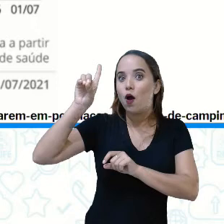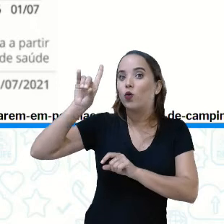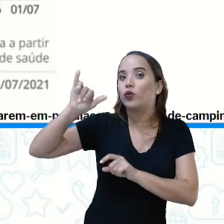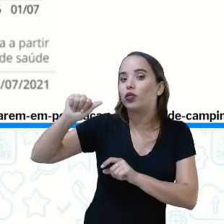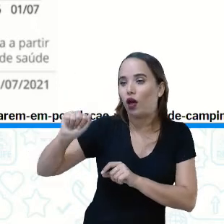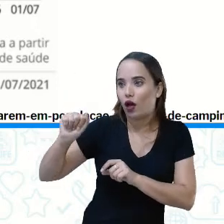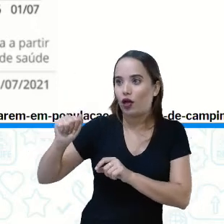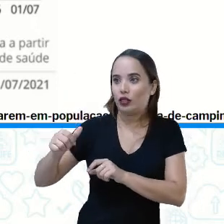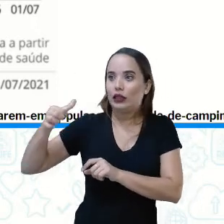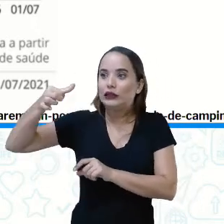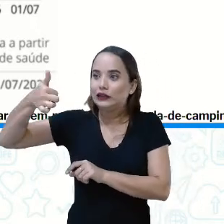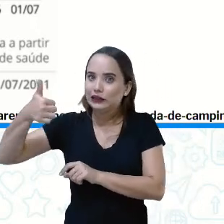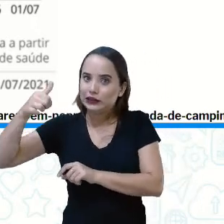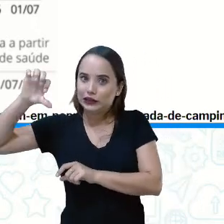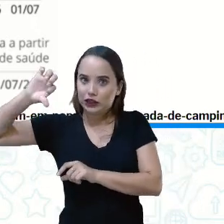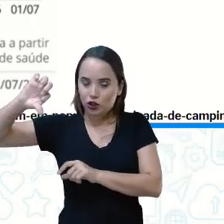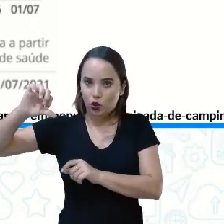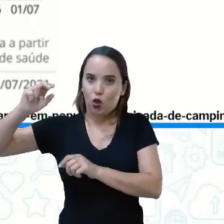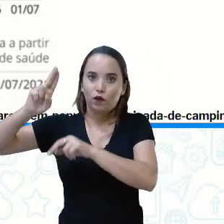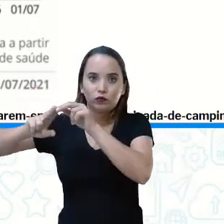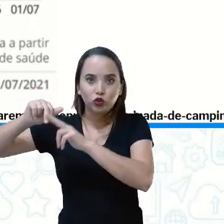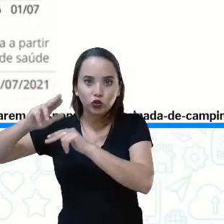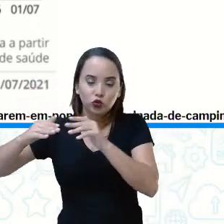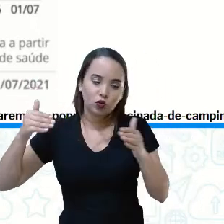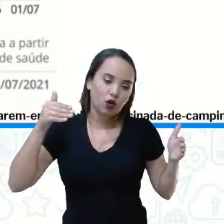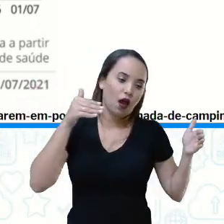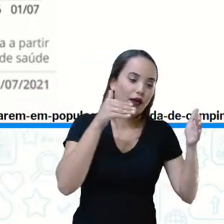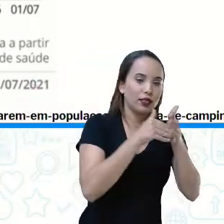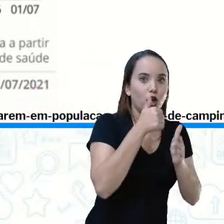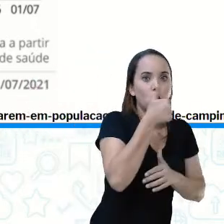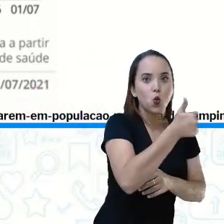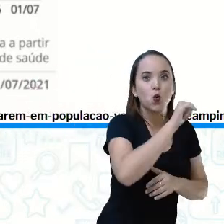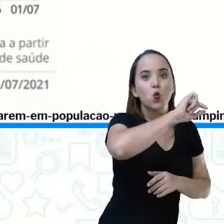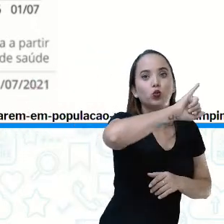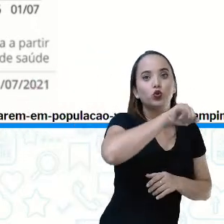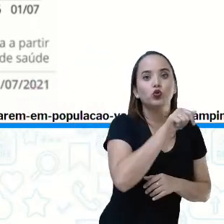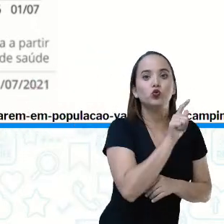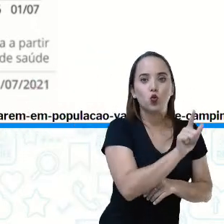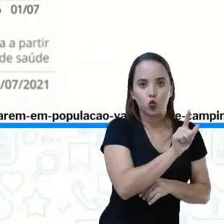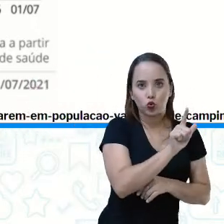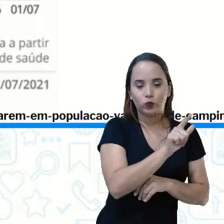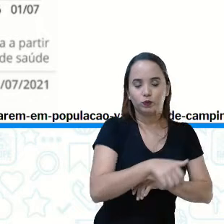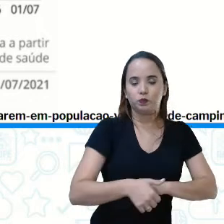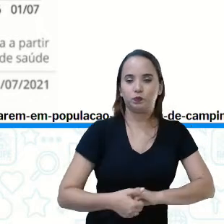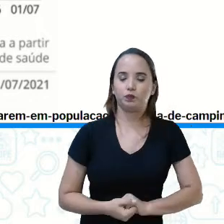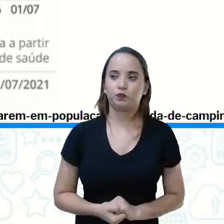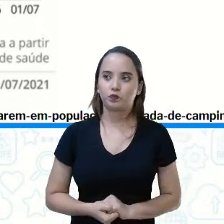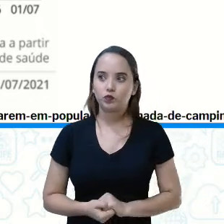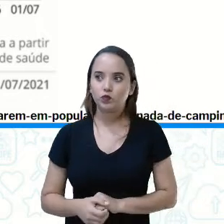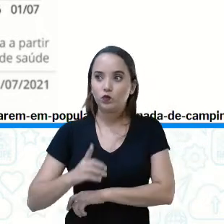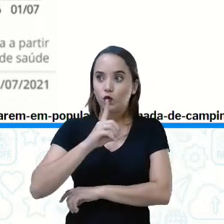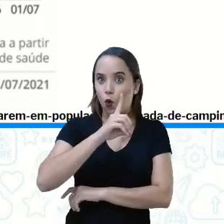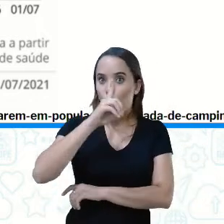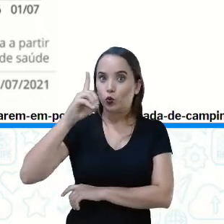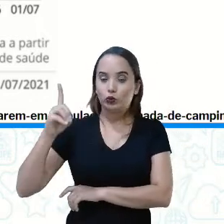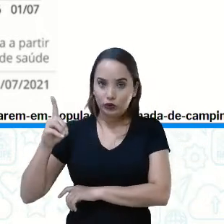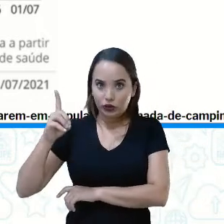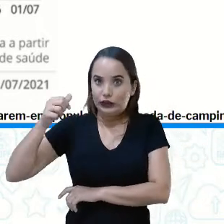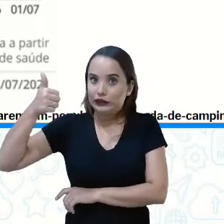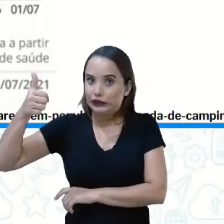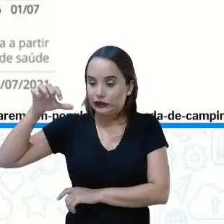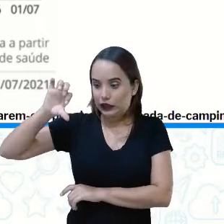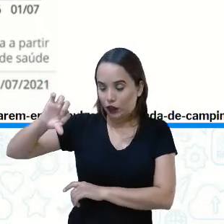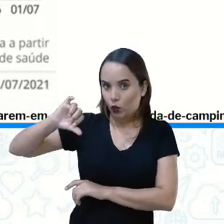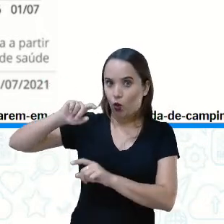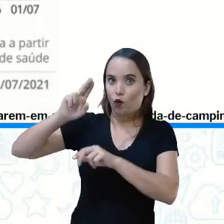Então vocês acompanham aí, ó, 19 de junho e vai até lá o finalzinho, ó, 1 de julho. No dia 19 de